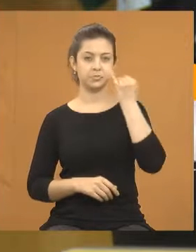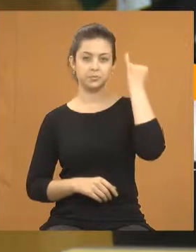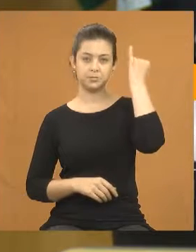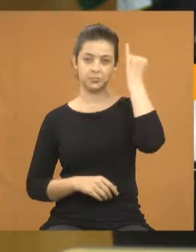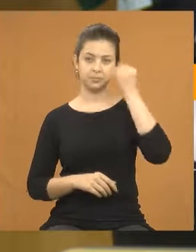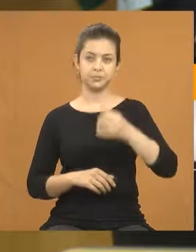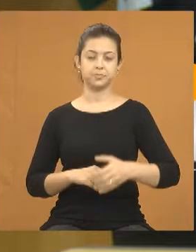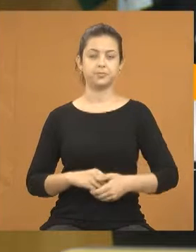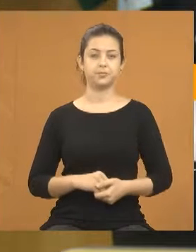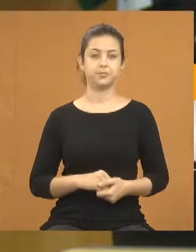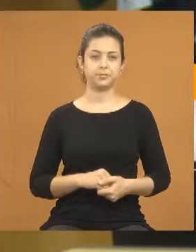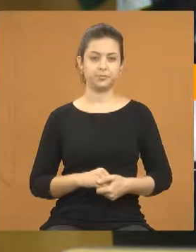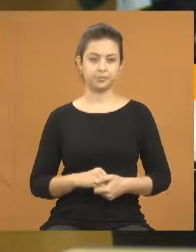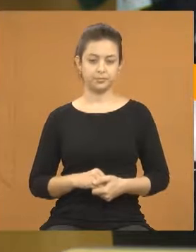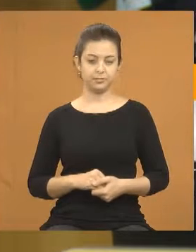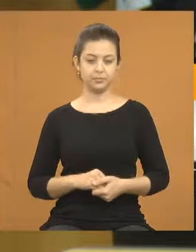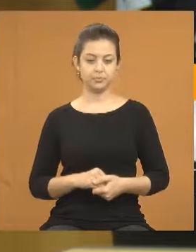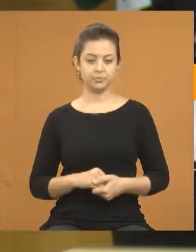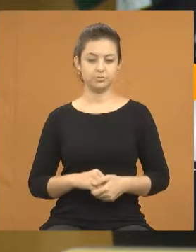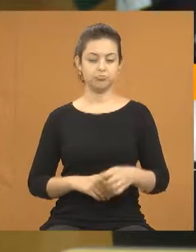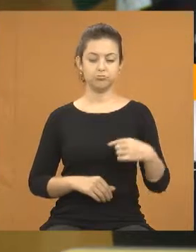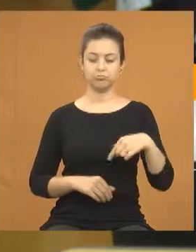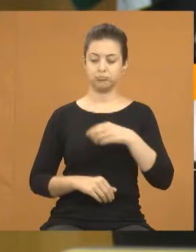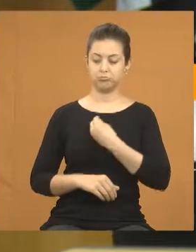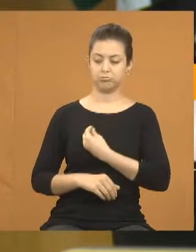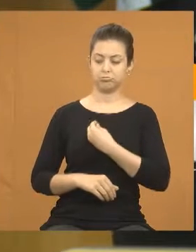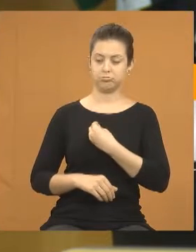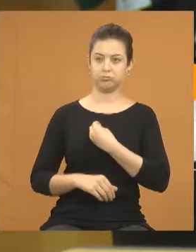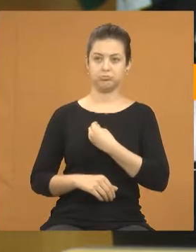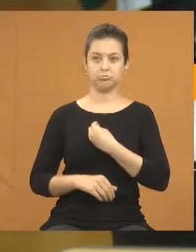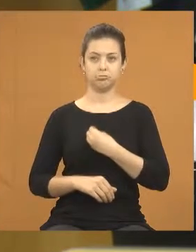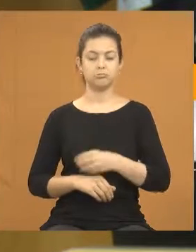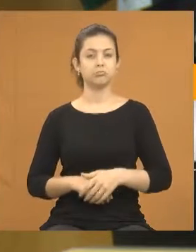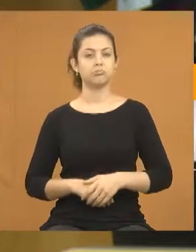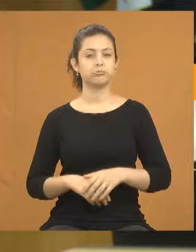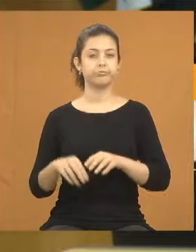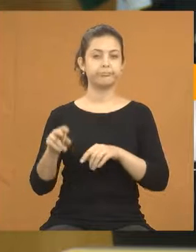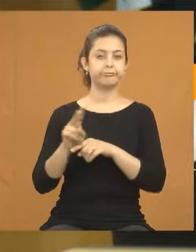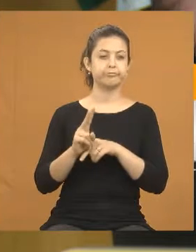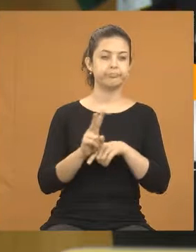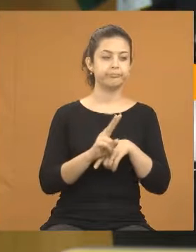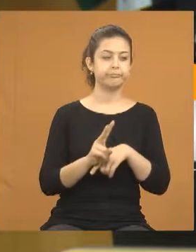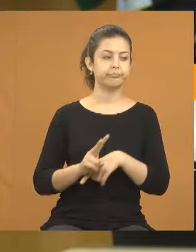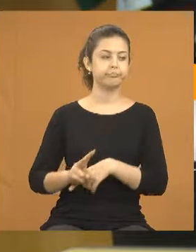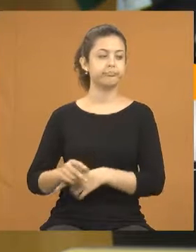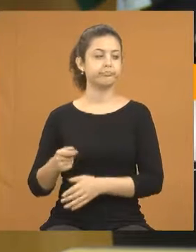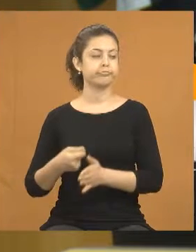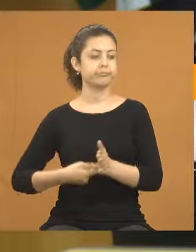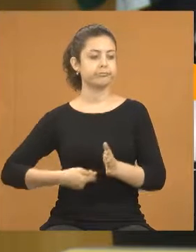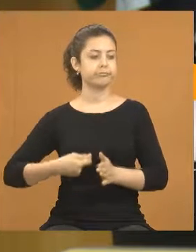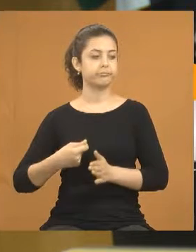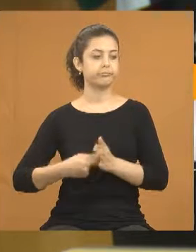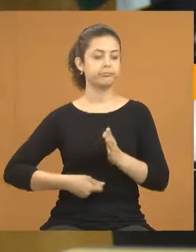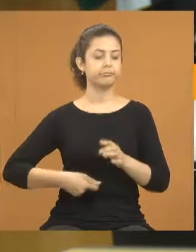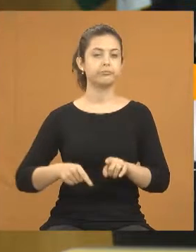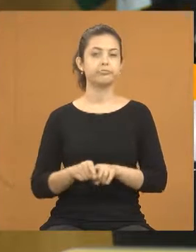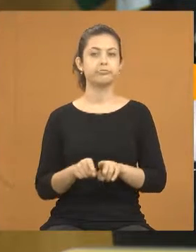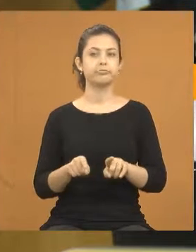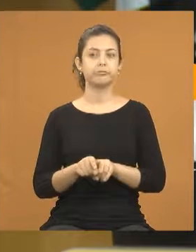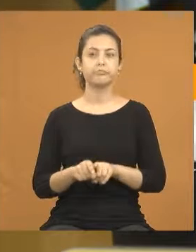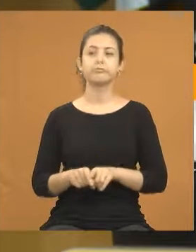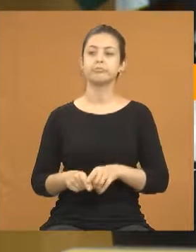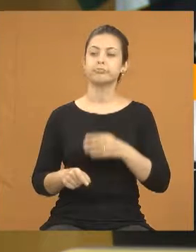importante. E a gente está aqui para fiscalizar, para cobrar também